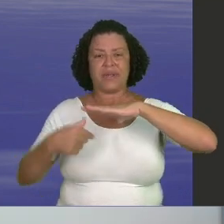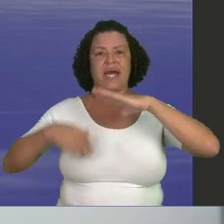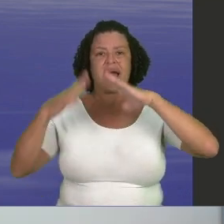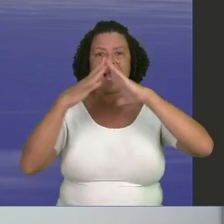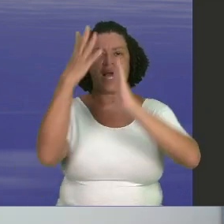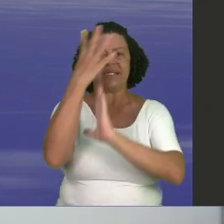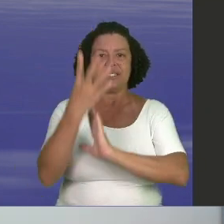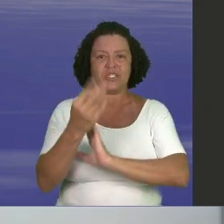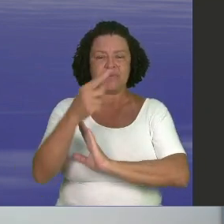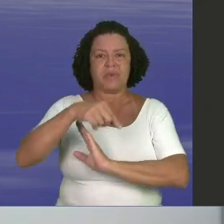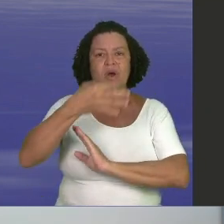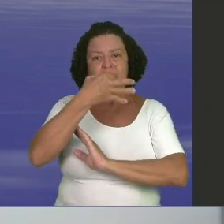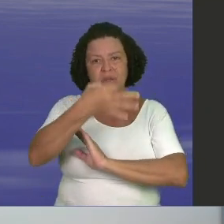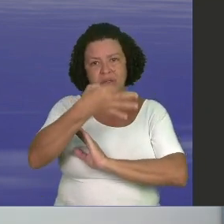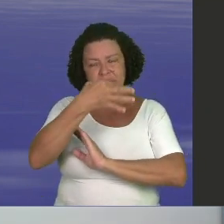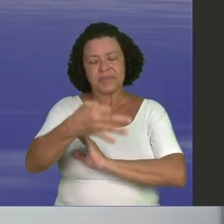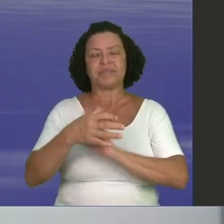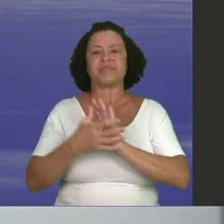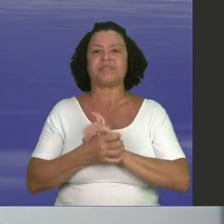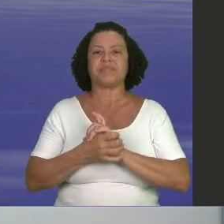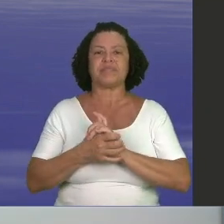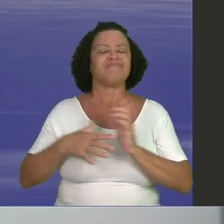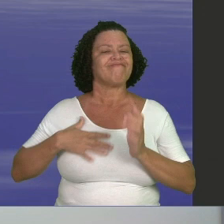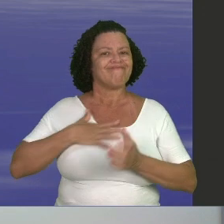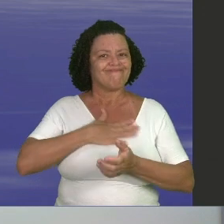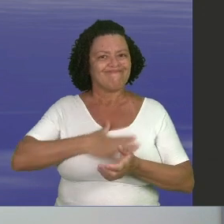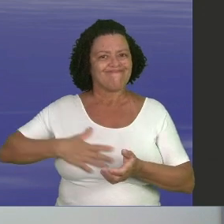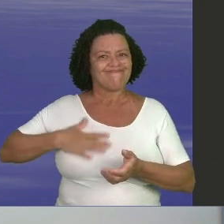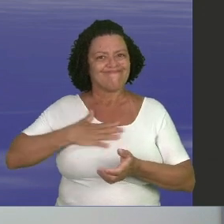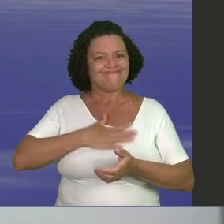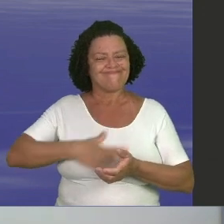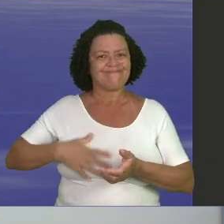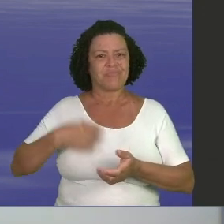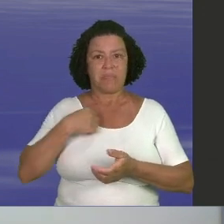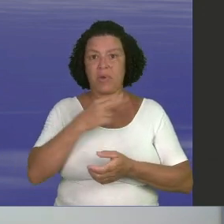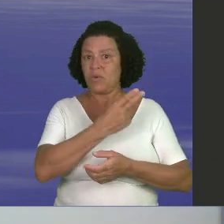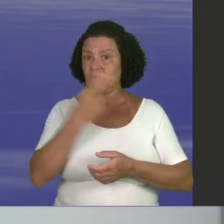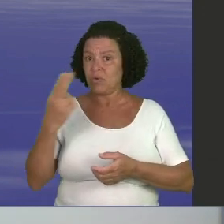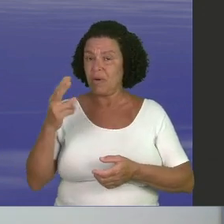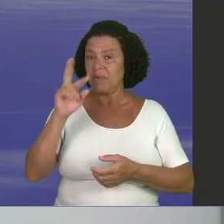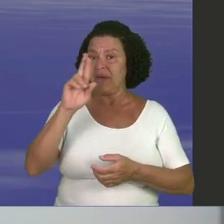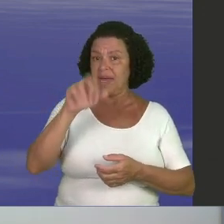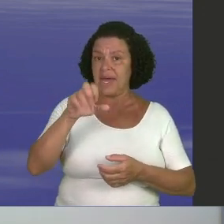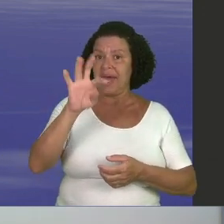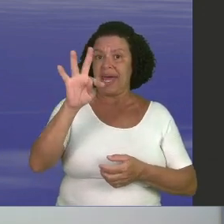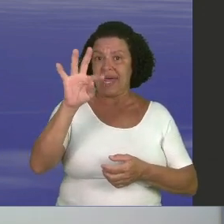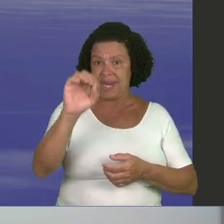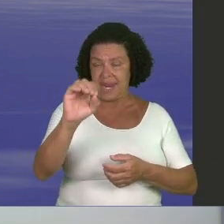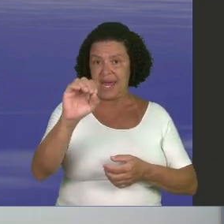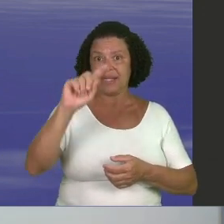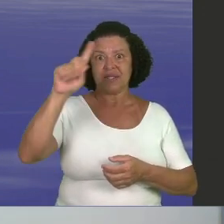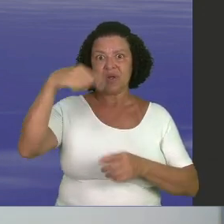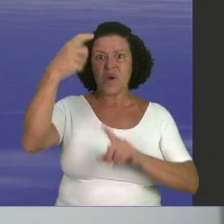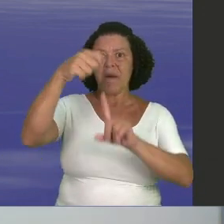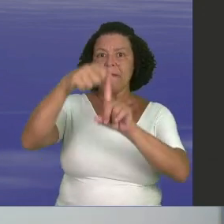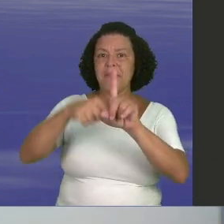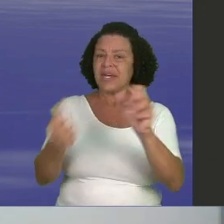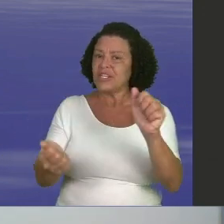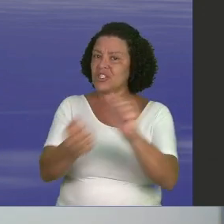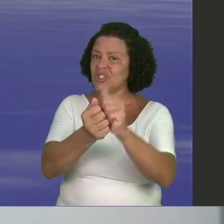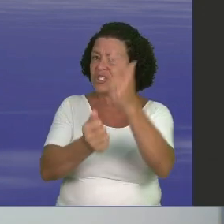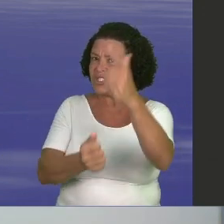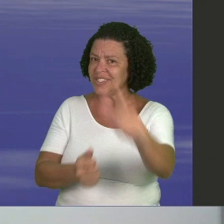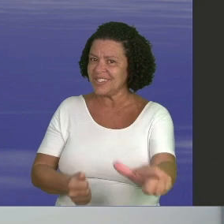para sugestões. Um grande prazer. Meu nome é Renato Nicolau e próximo mês estaremos juntos de